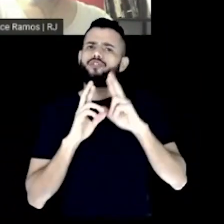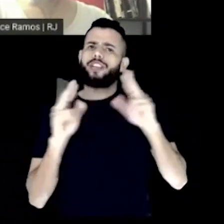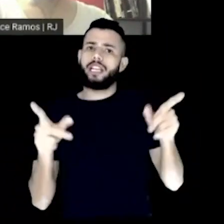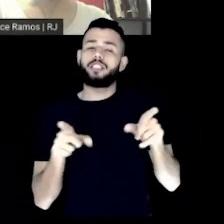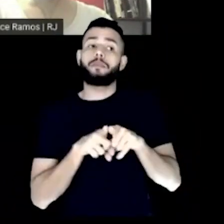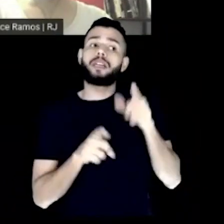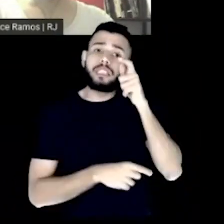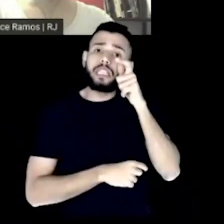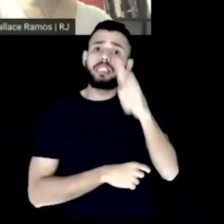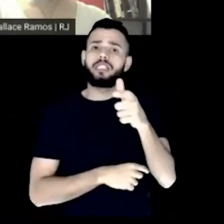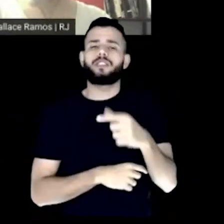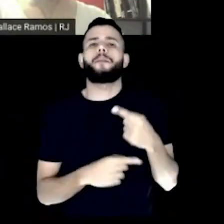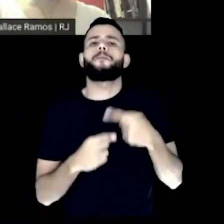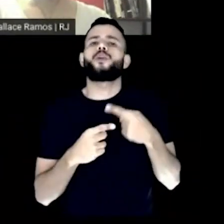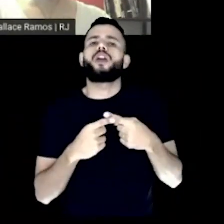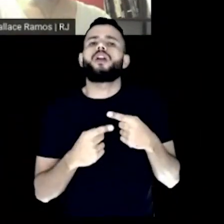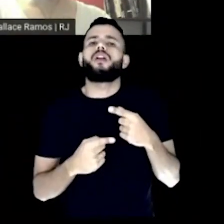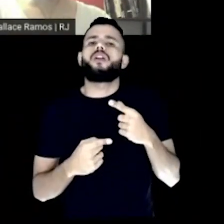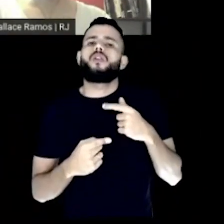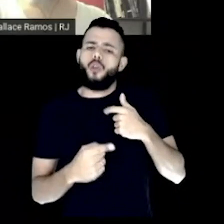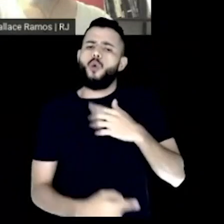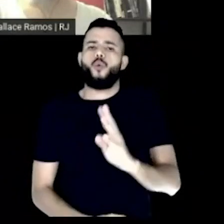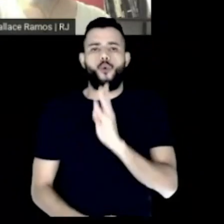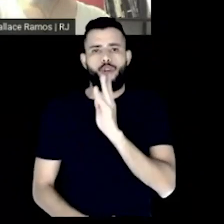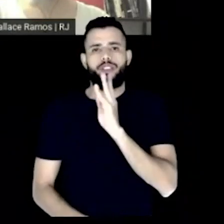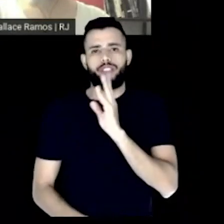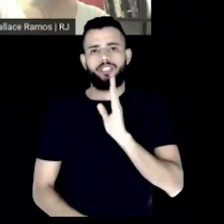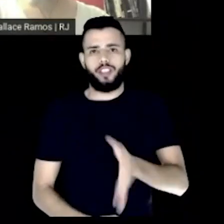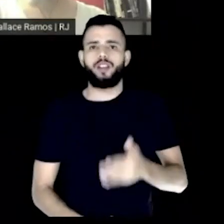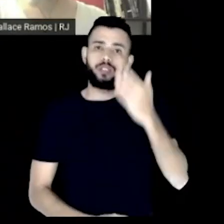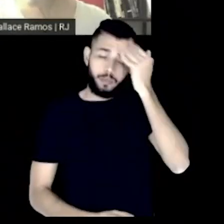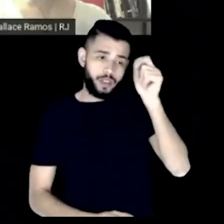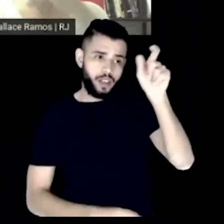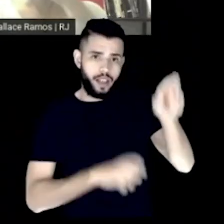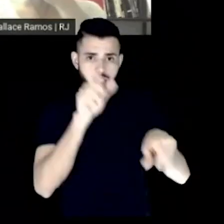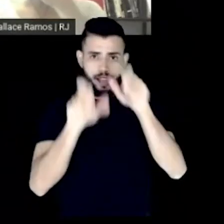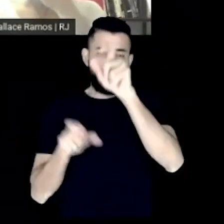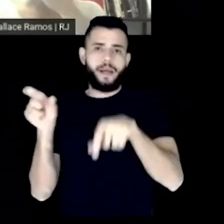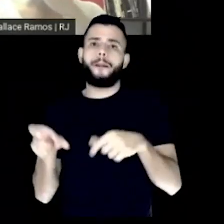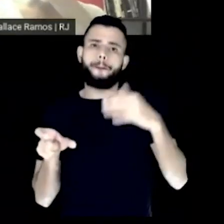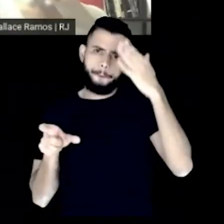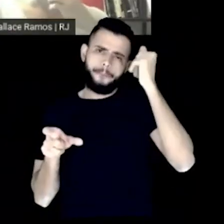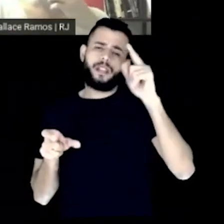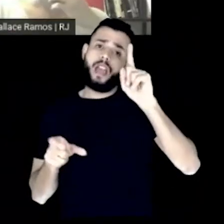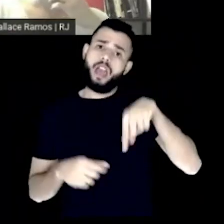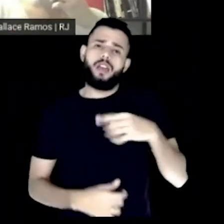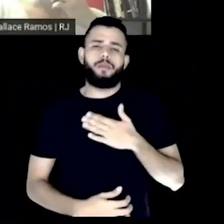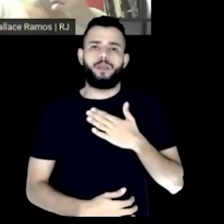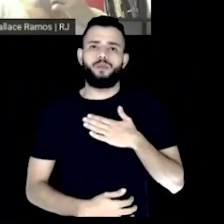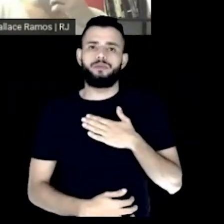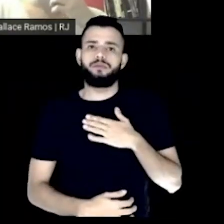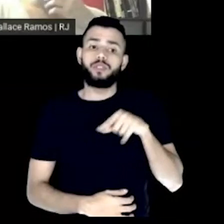literárias muito interessantes que a gente achava, mas também porque eu já conhecia tanto o Samir quanto a Natália, eu sabia que eram pessoas fáceis de lidar.